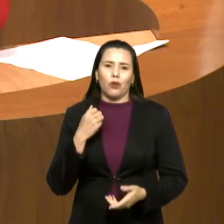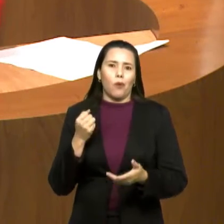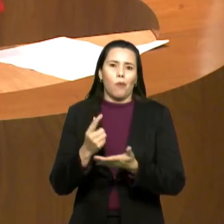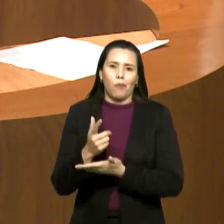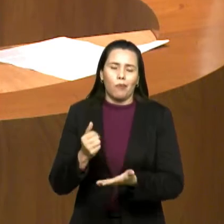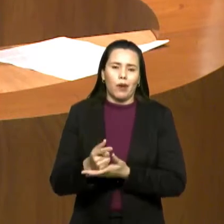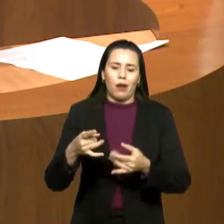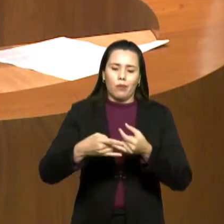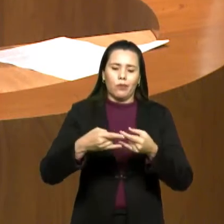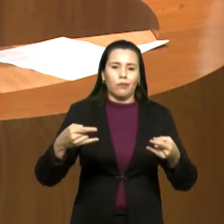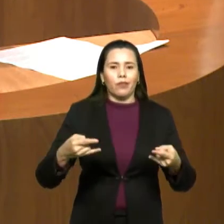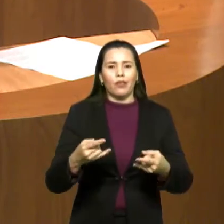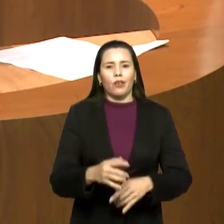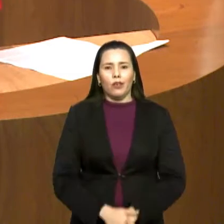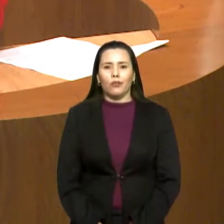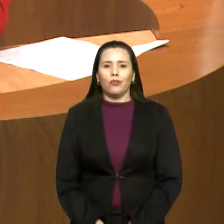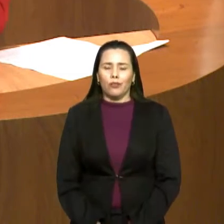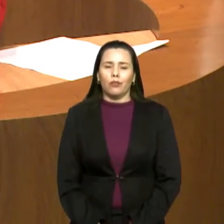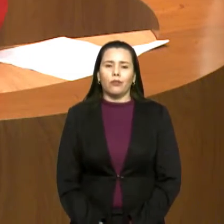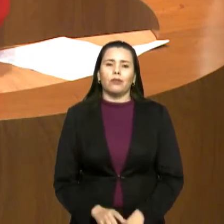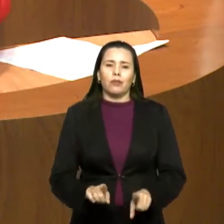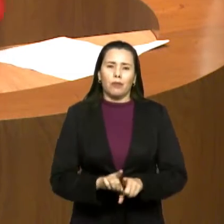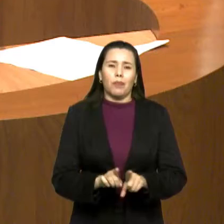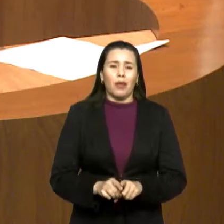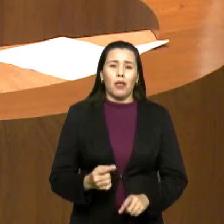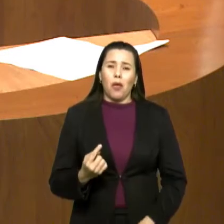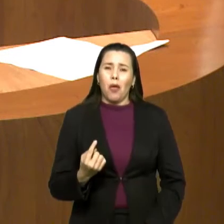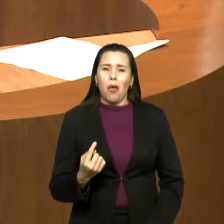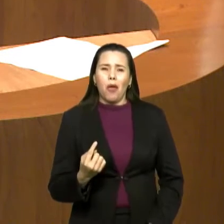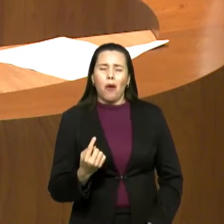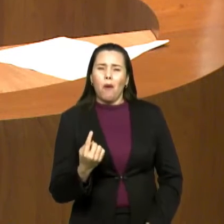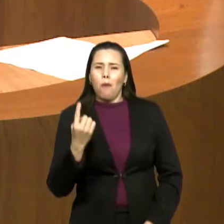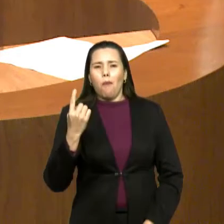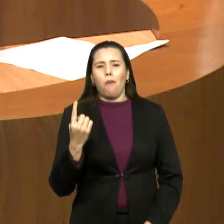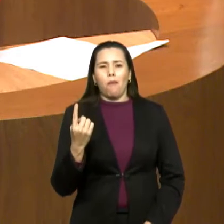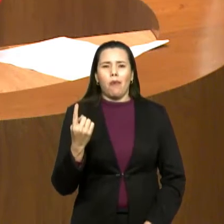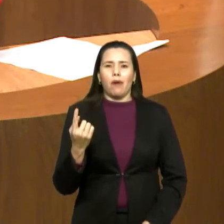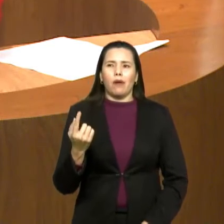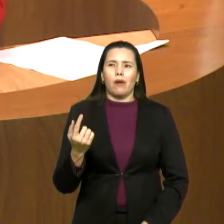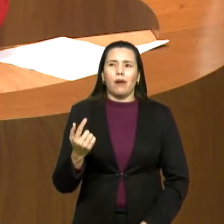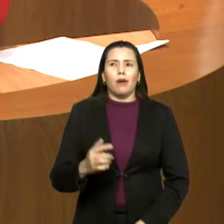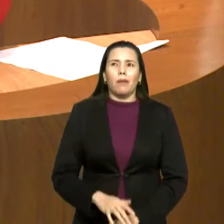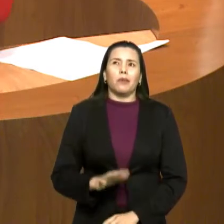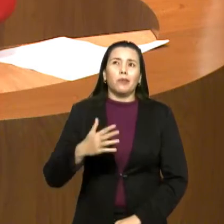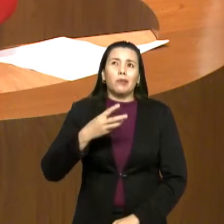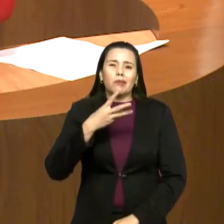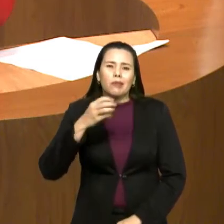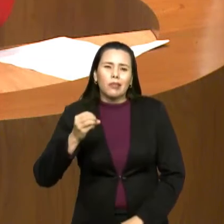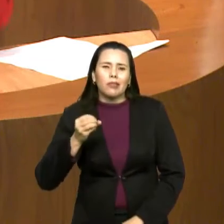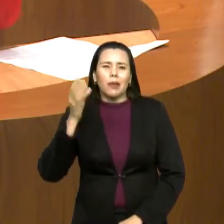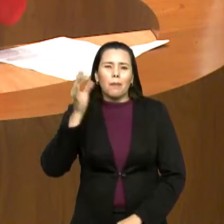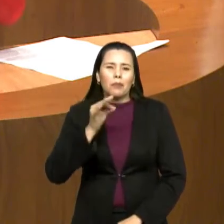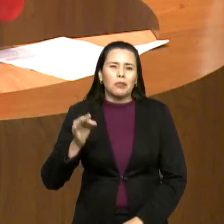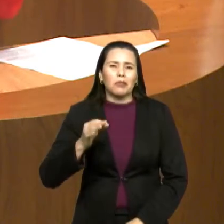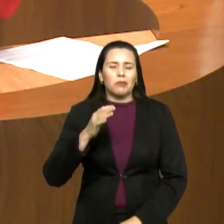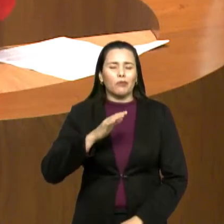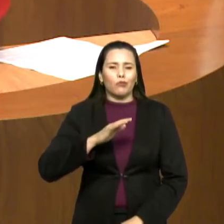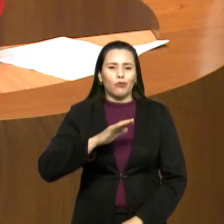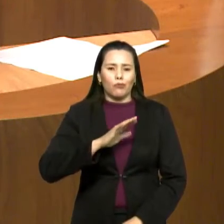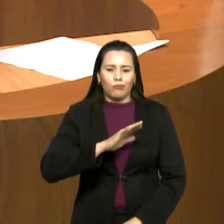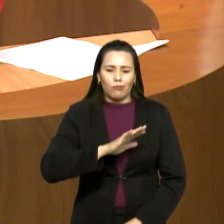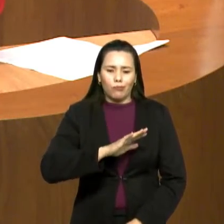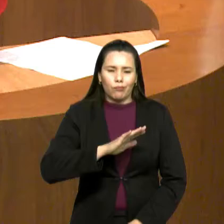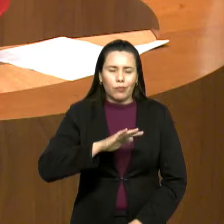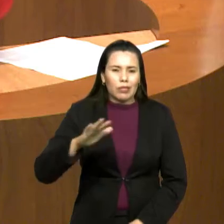quase trinta por cento das garotas no nosso país não tem acesso ao produto de higiene adequado a gente sabe que é uma questão de